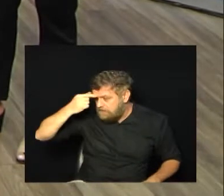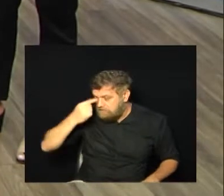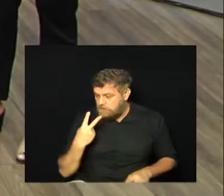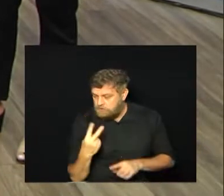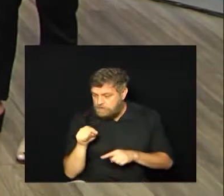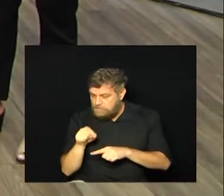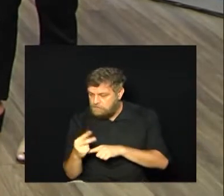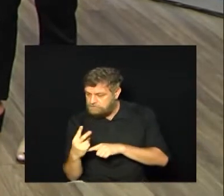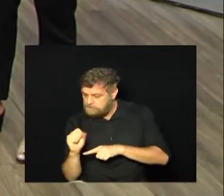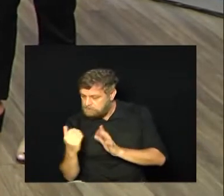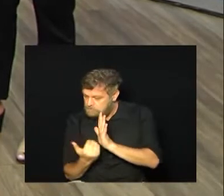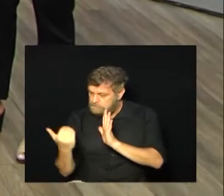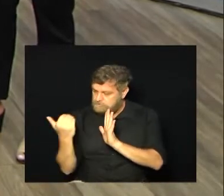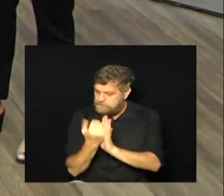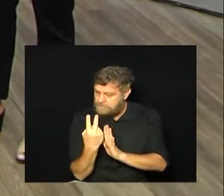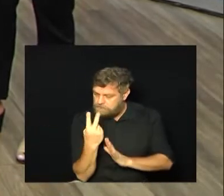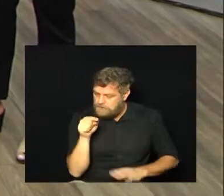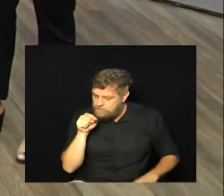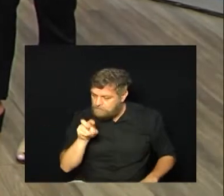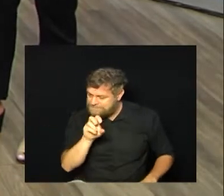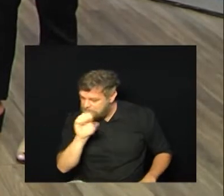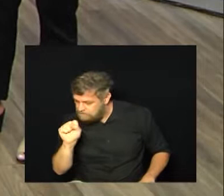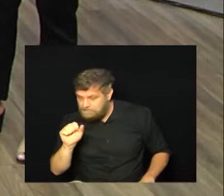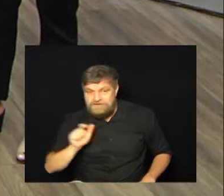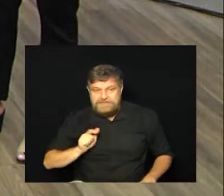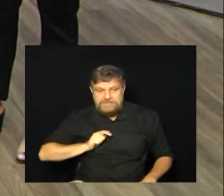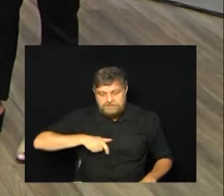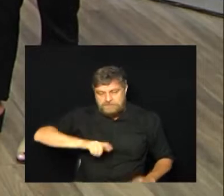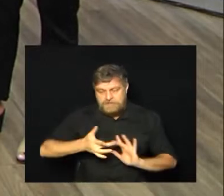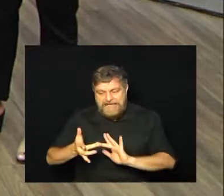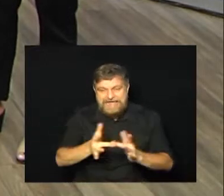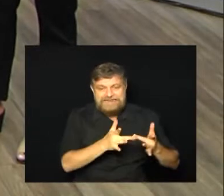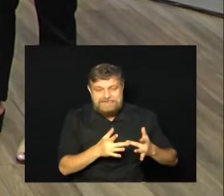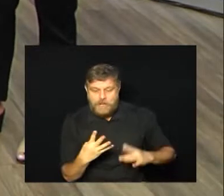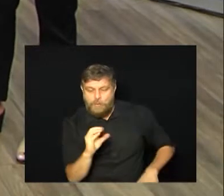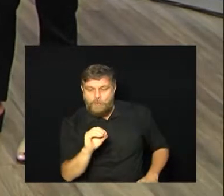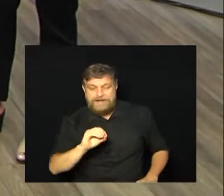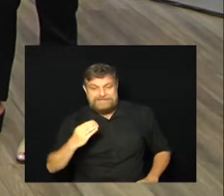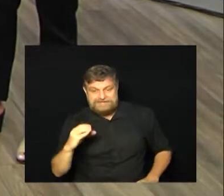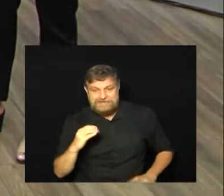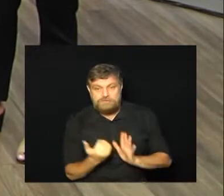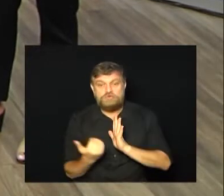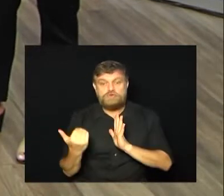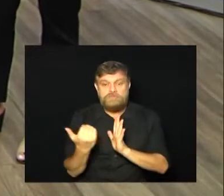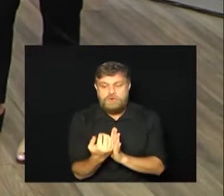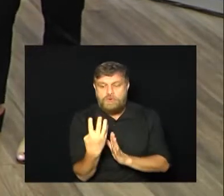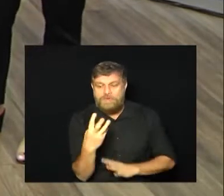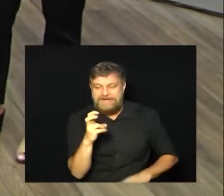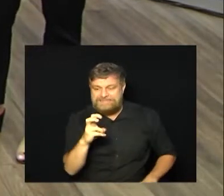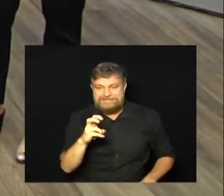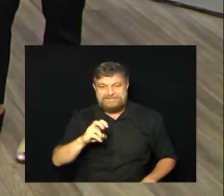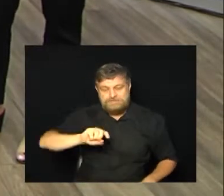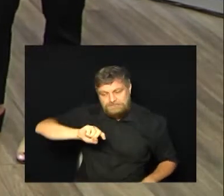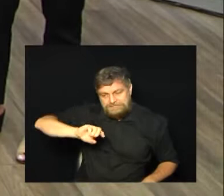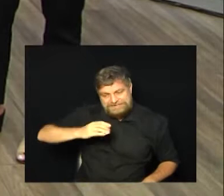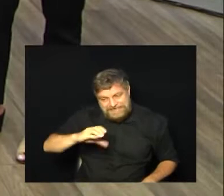2,28 para R$ 2,58 e segunda integração de 40 centavos para 45 centavos, além da linha